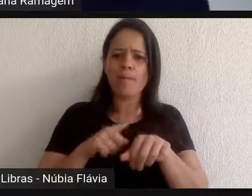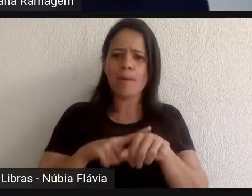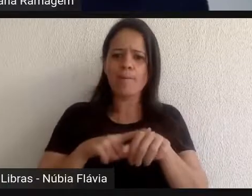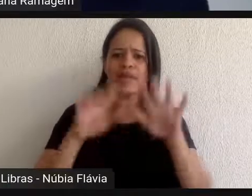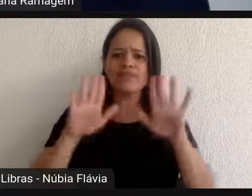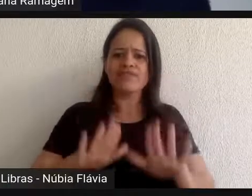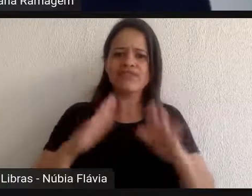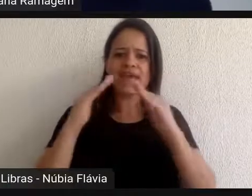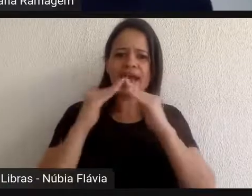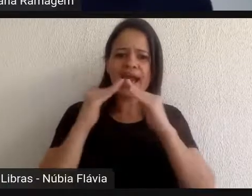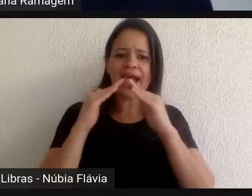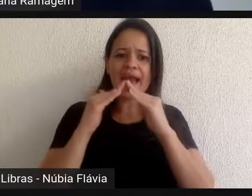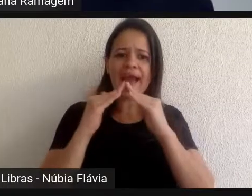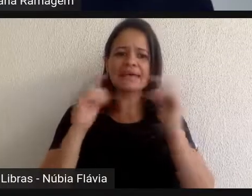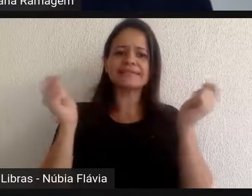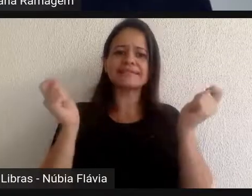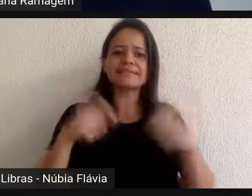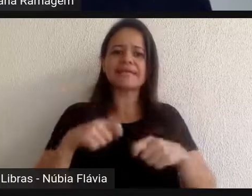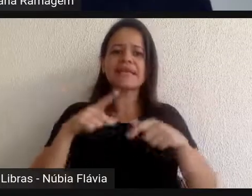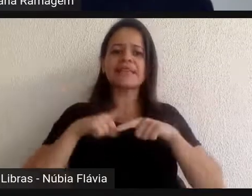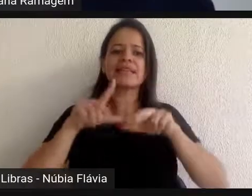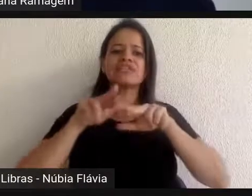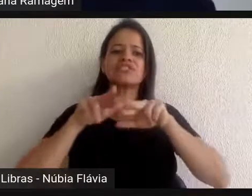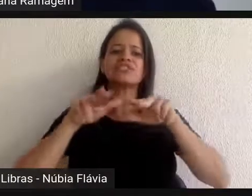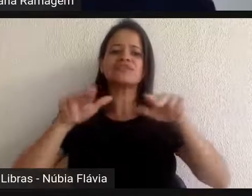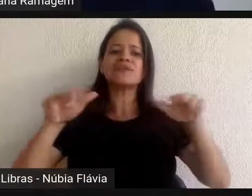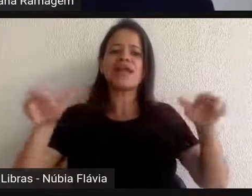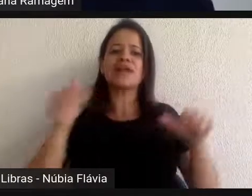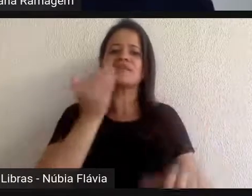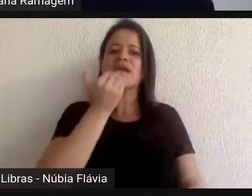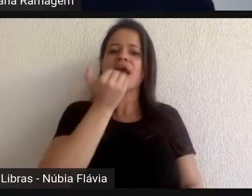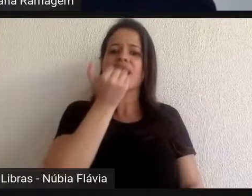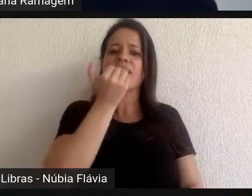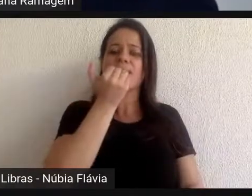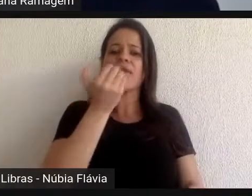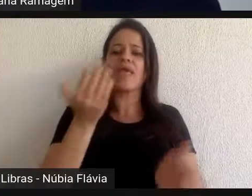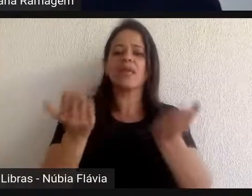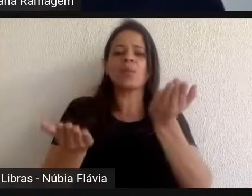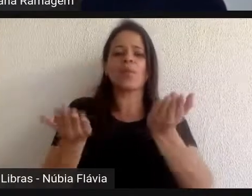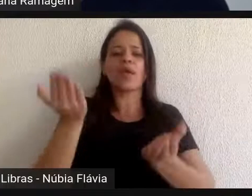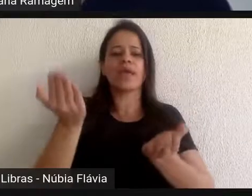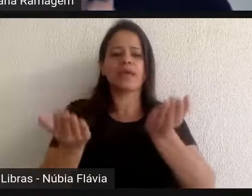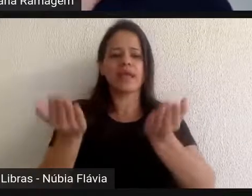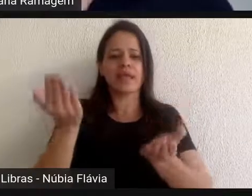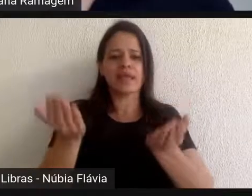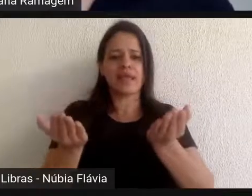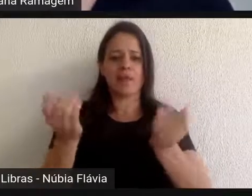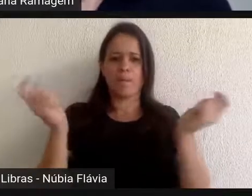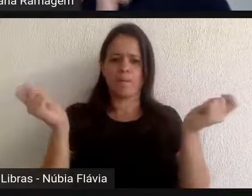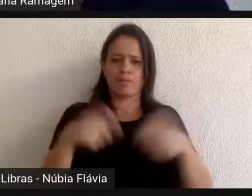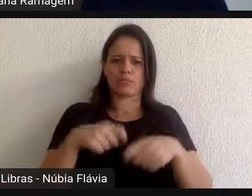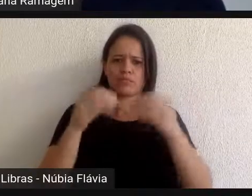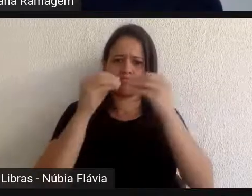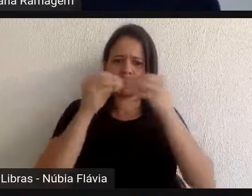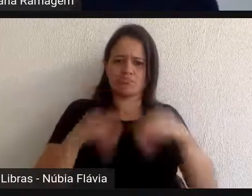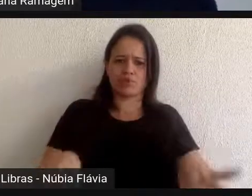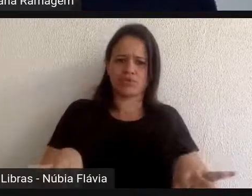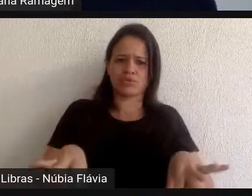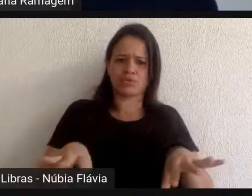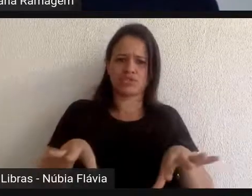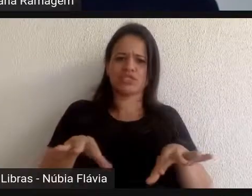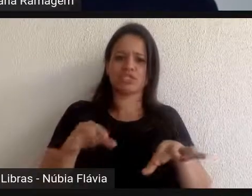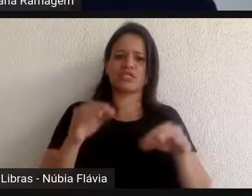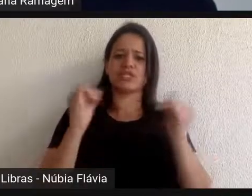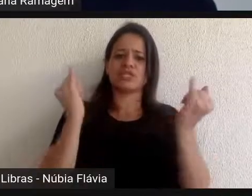saúde, buscar uma diversidade de alimentos, né? Um equilíbrio, isso também pode prejudicar essas